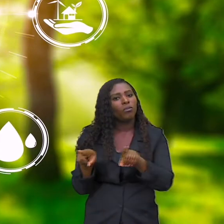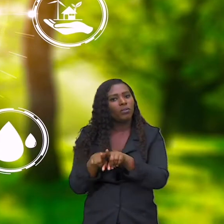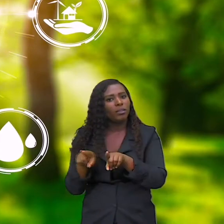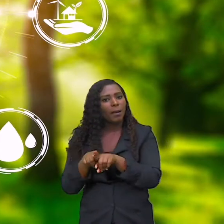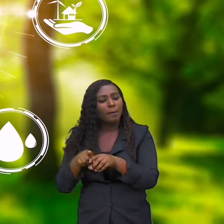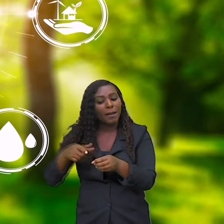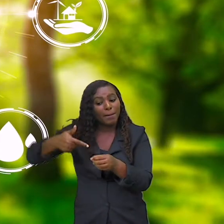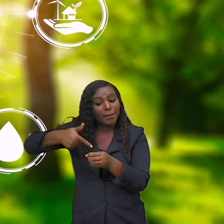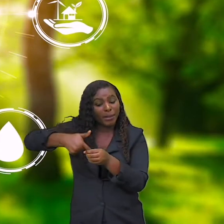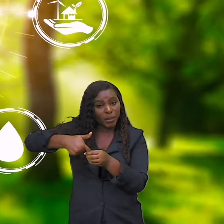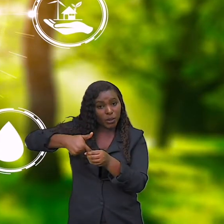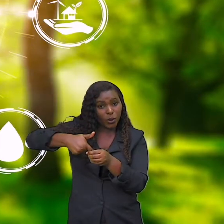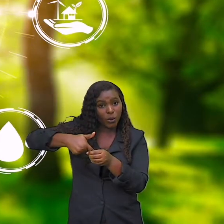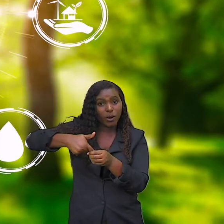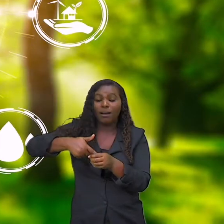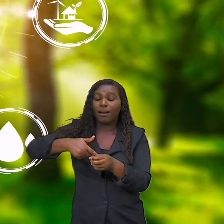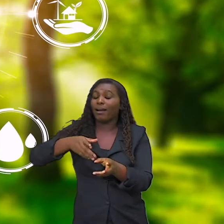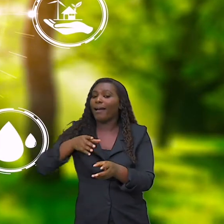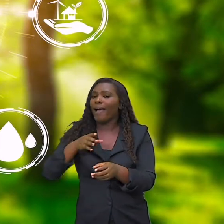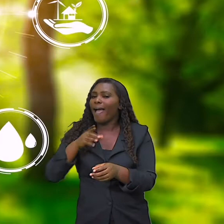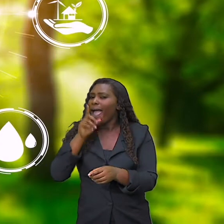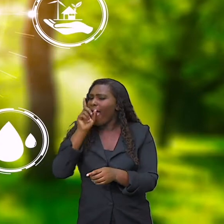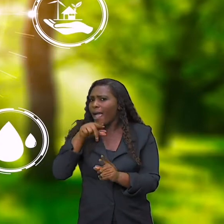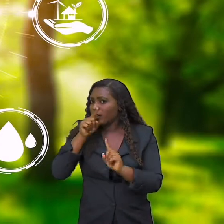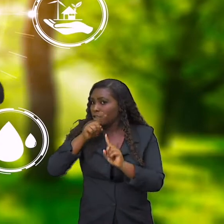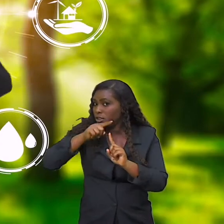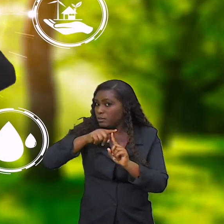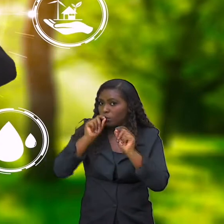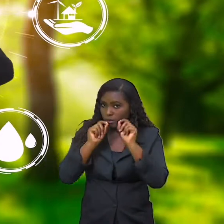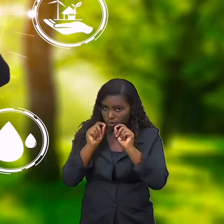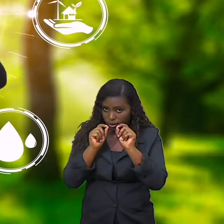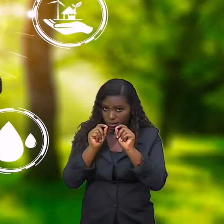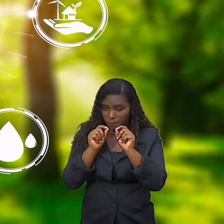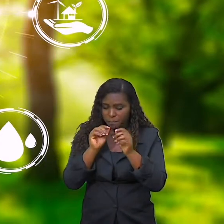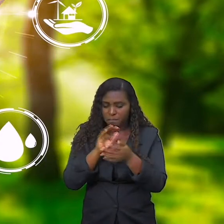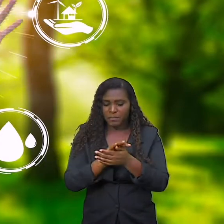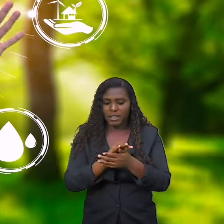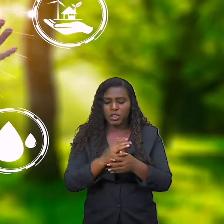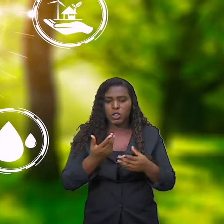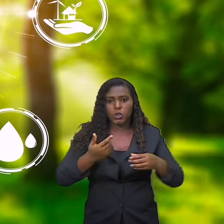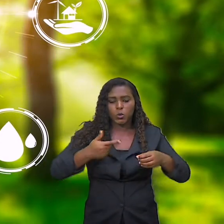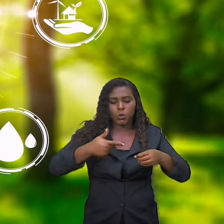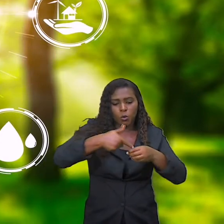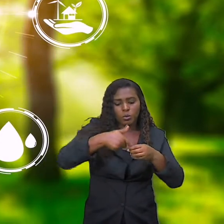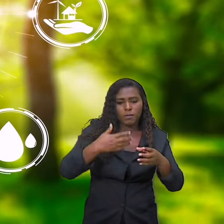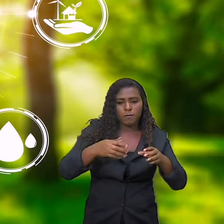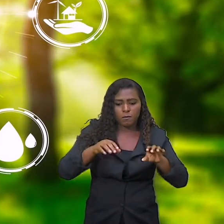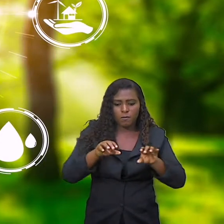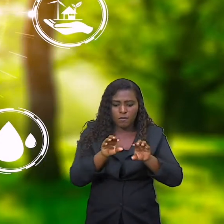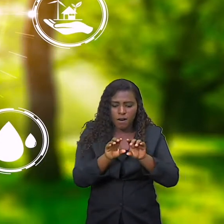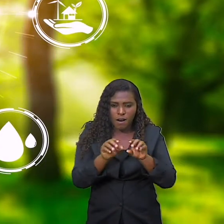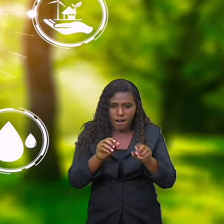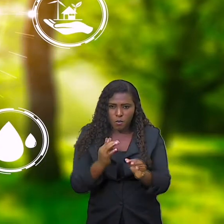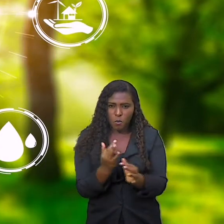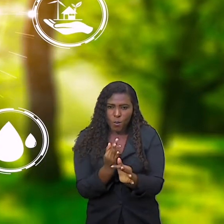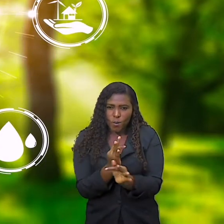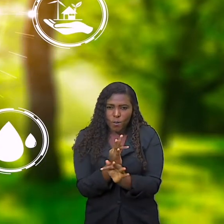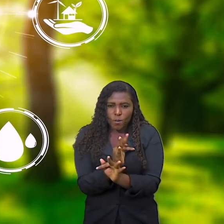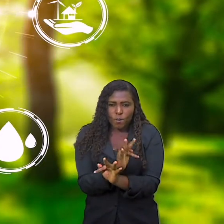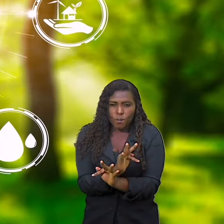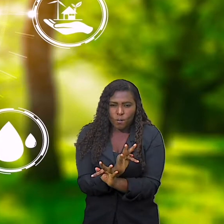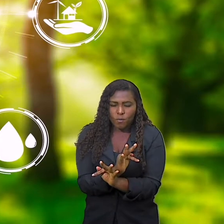segundo evidências geológicas, foram formados há milhões de anos a partir de restos